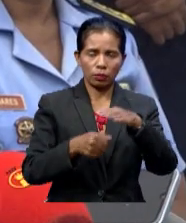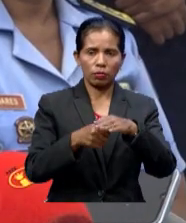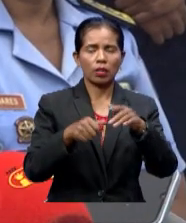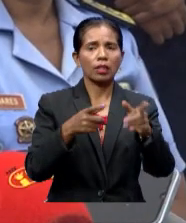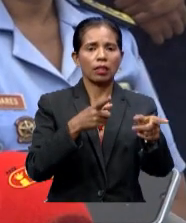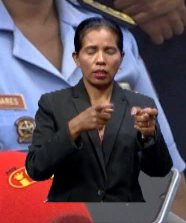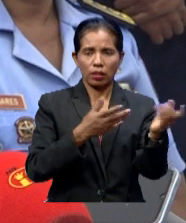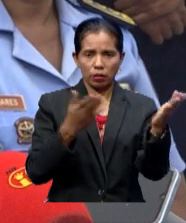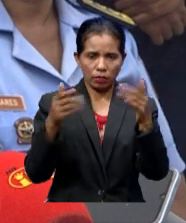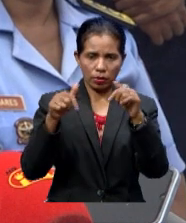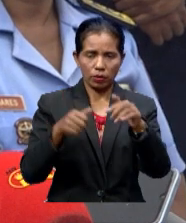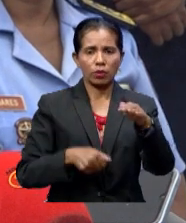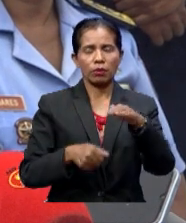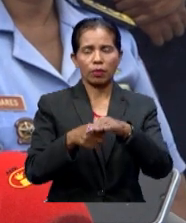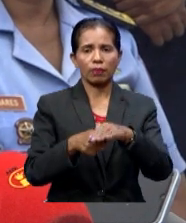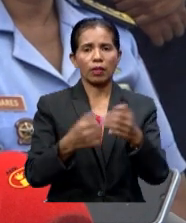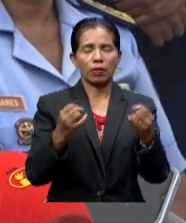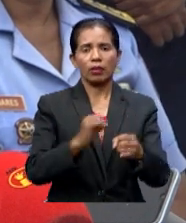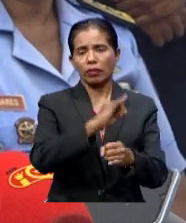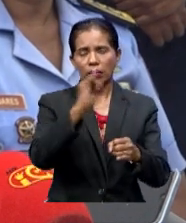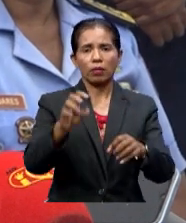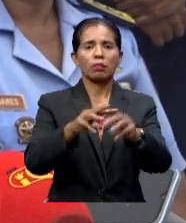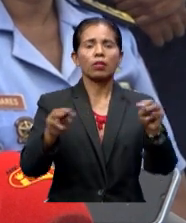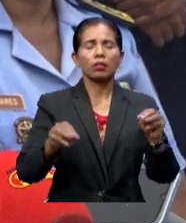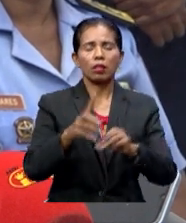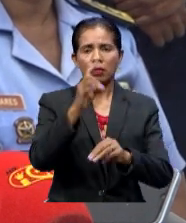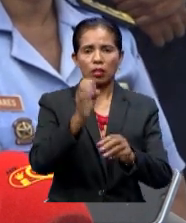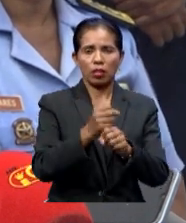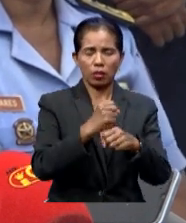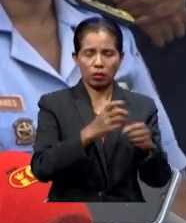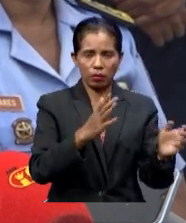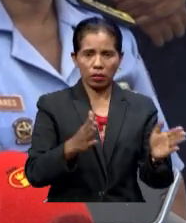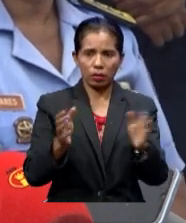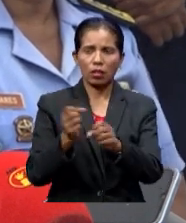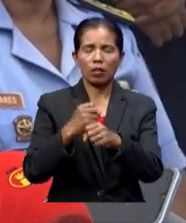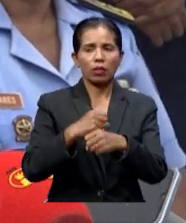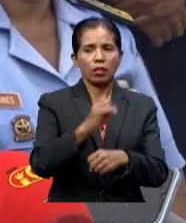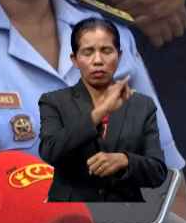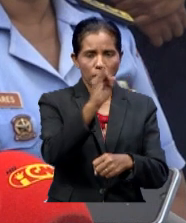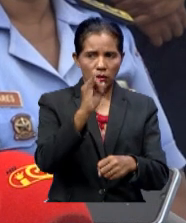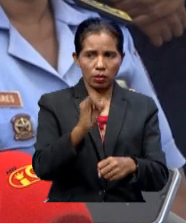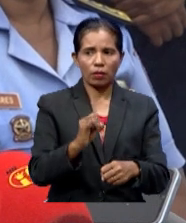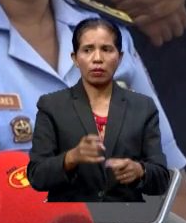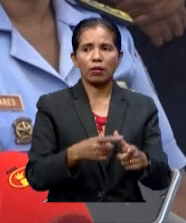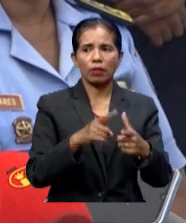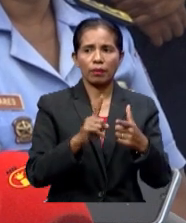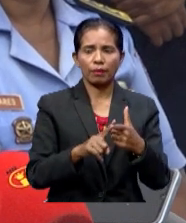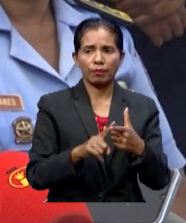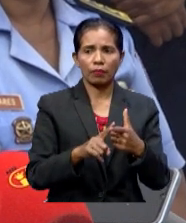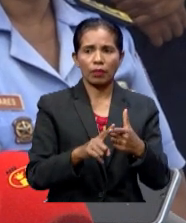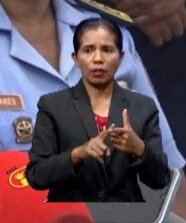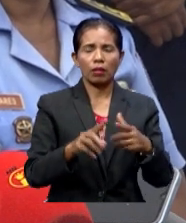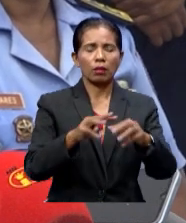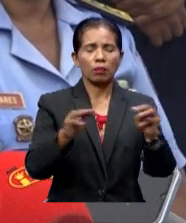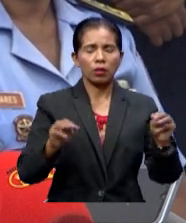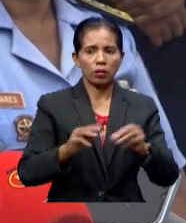Nebe aguardau investigação municipal haro na proceso, haro identificação Odi município de